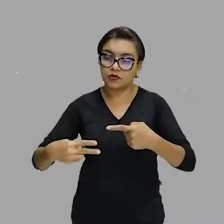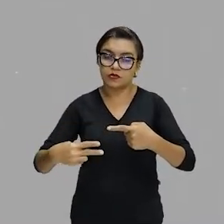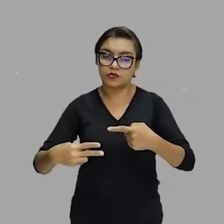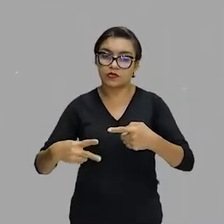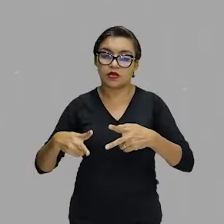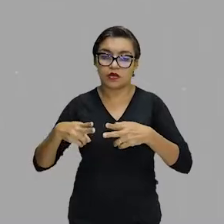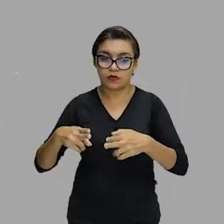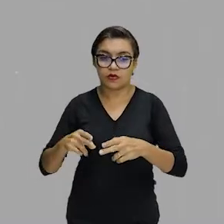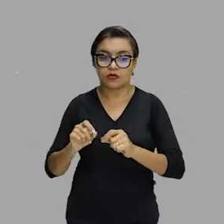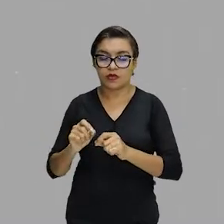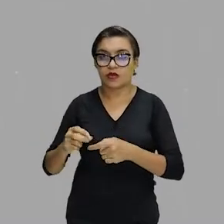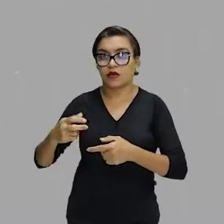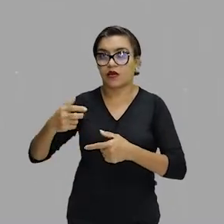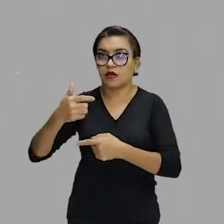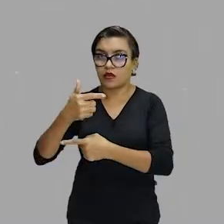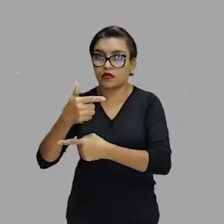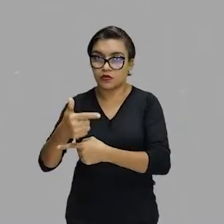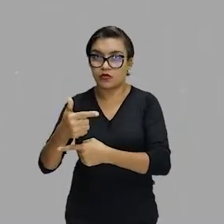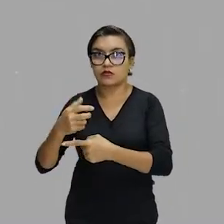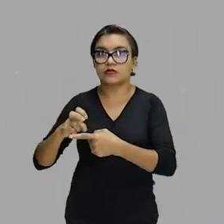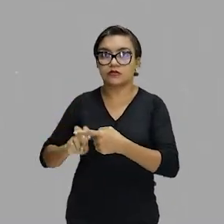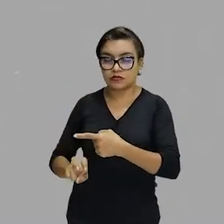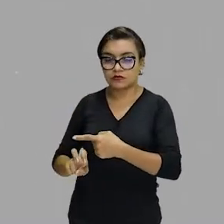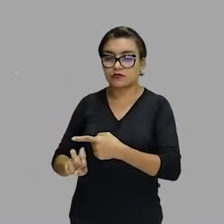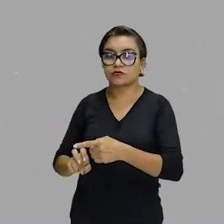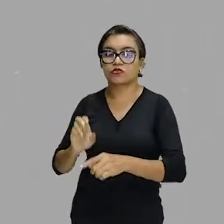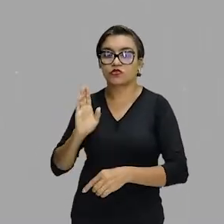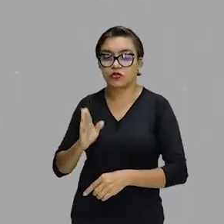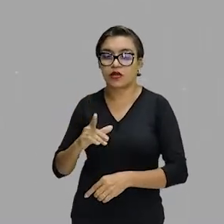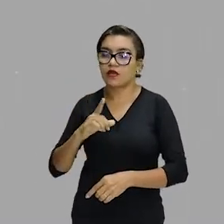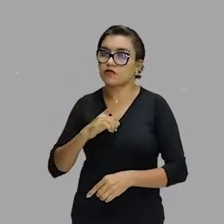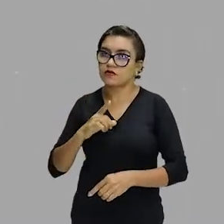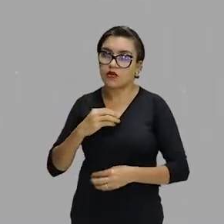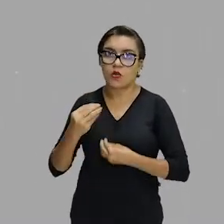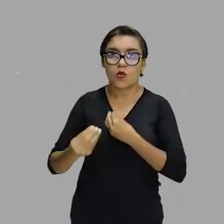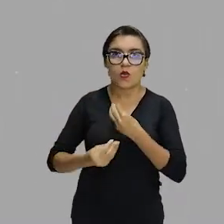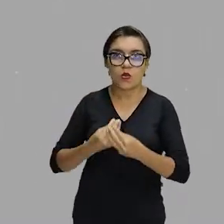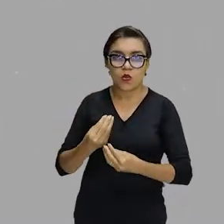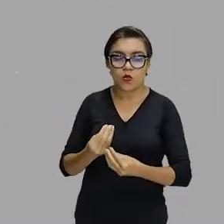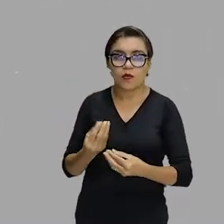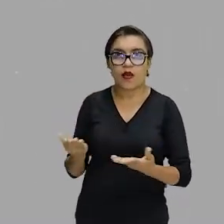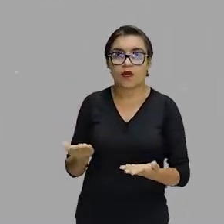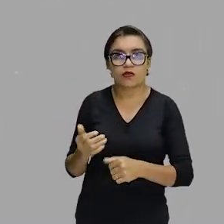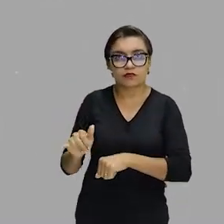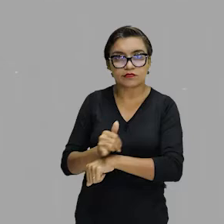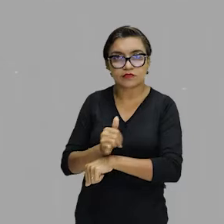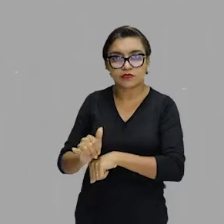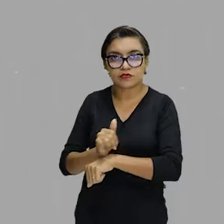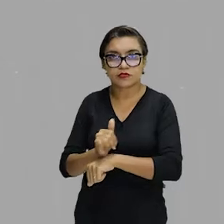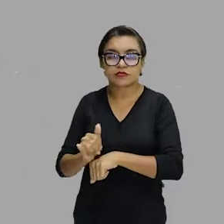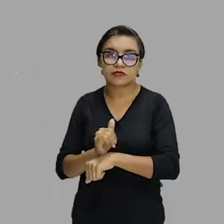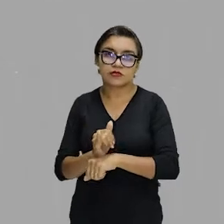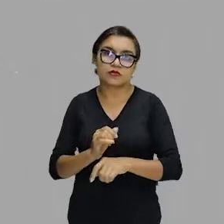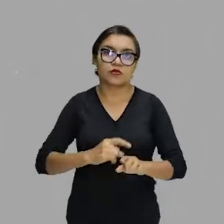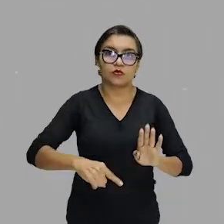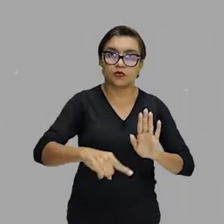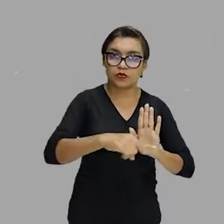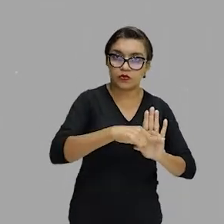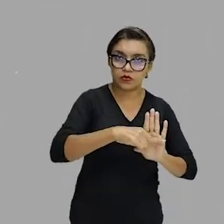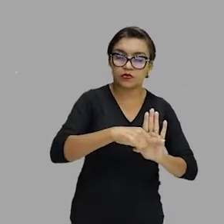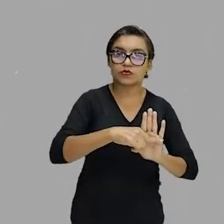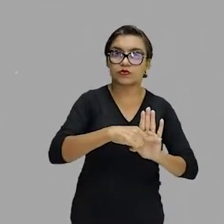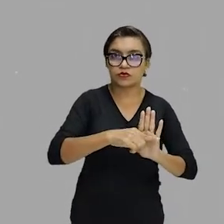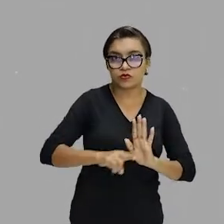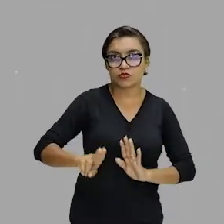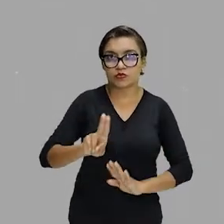5. Pronto, agora eu já tenho o formato e agora sim eu vou aplicar o comando do sinal negativo no